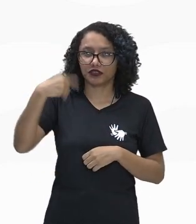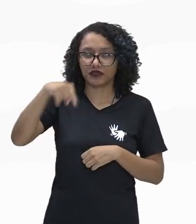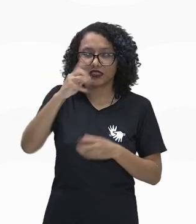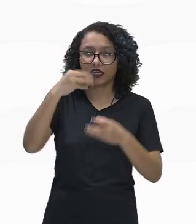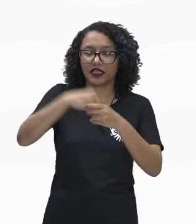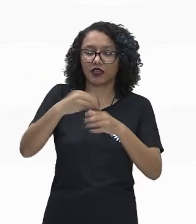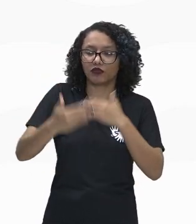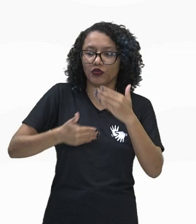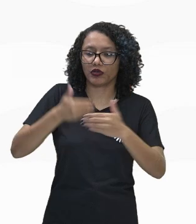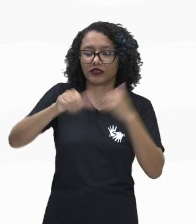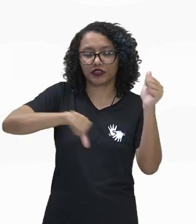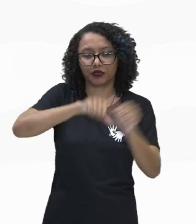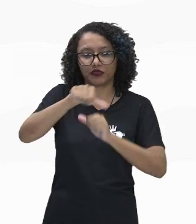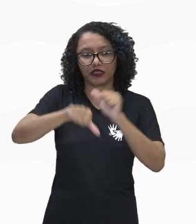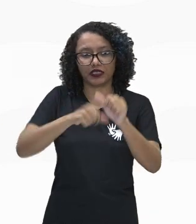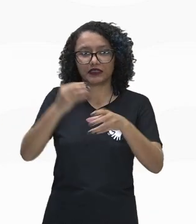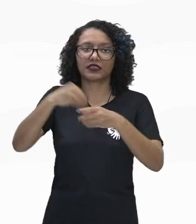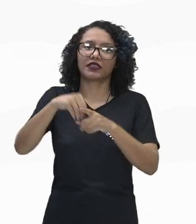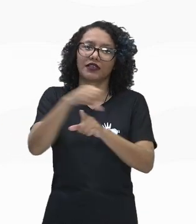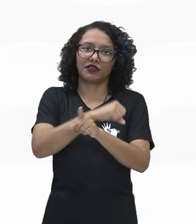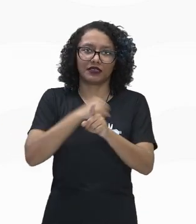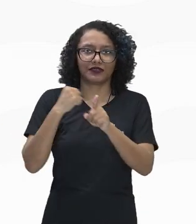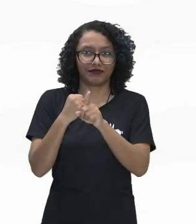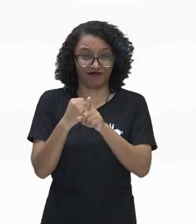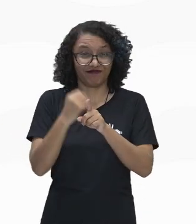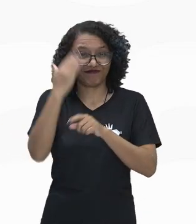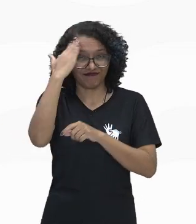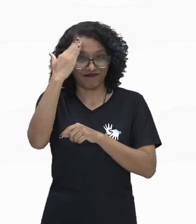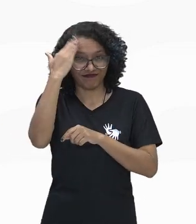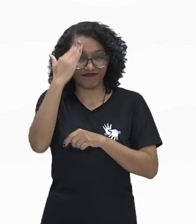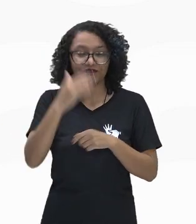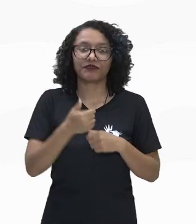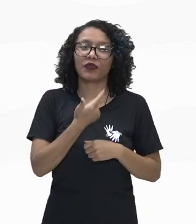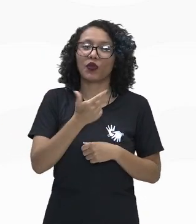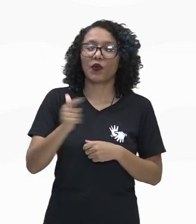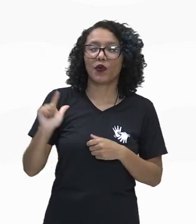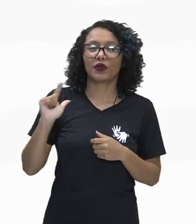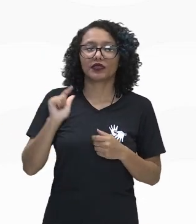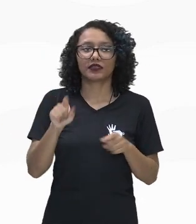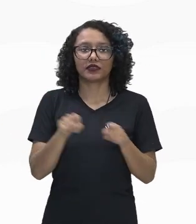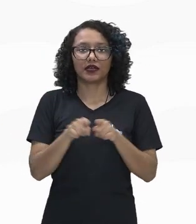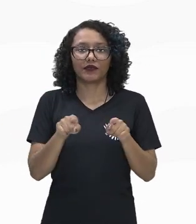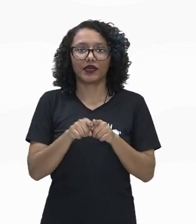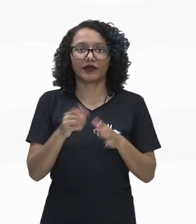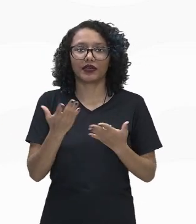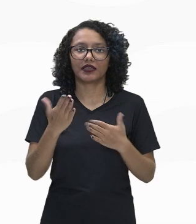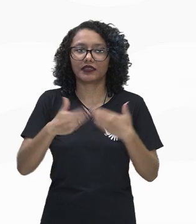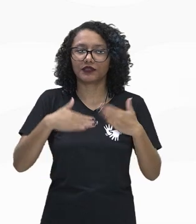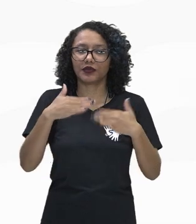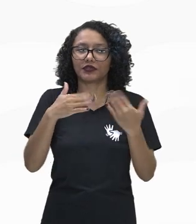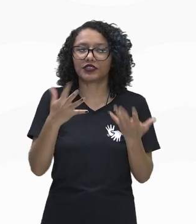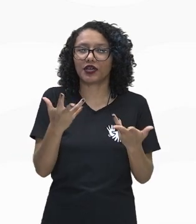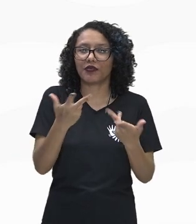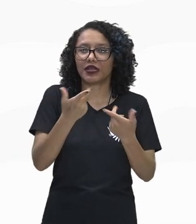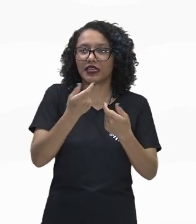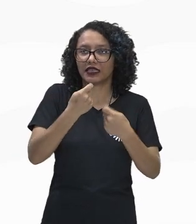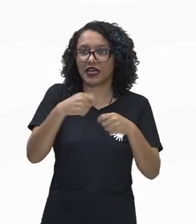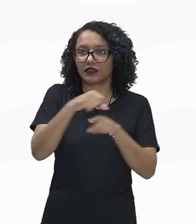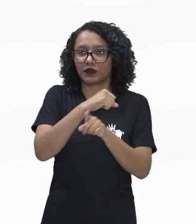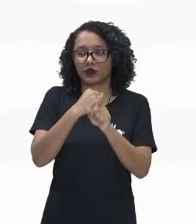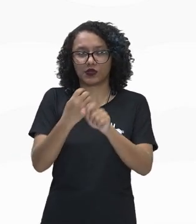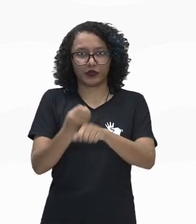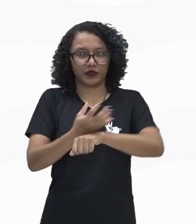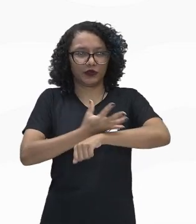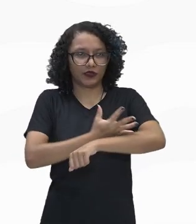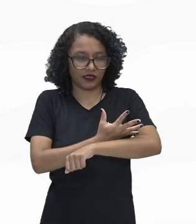transformação dentro da nossa sociedade. Tá? Outro ponto importante é a questão do desenvolvimento de habilidades